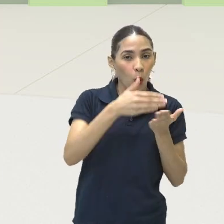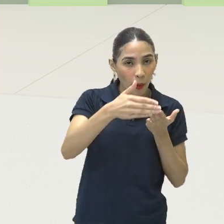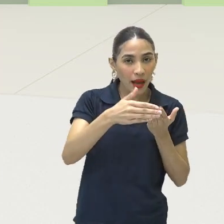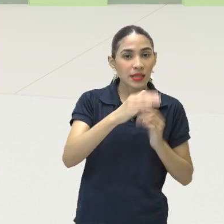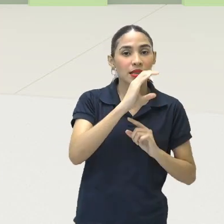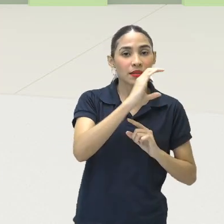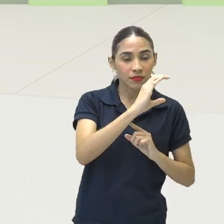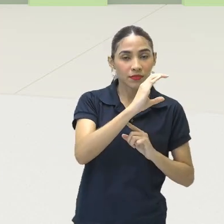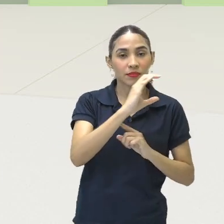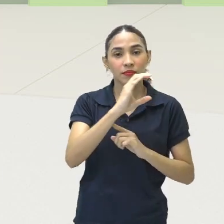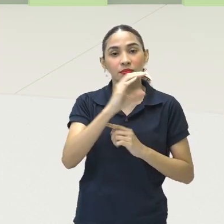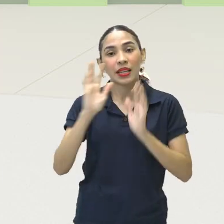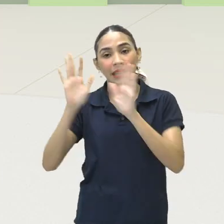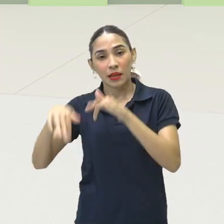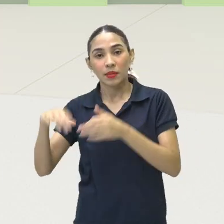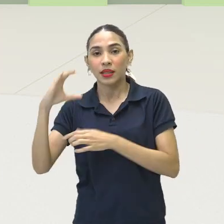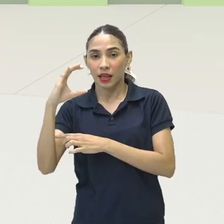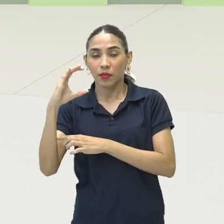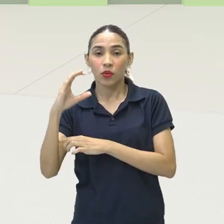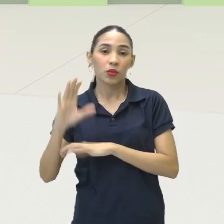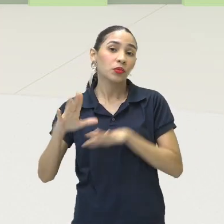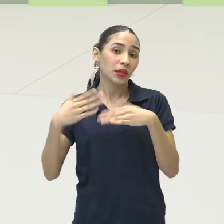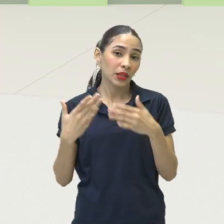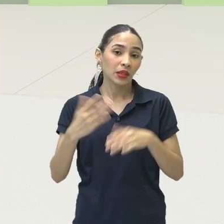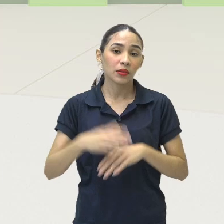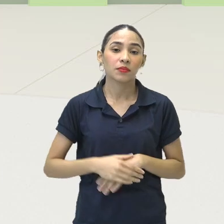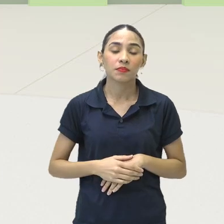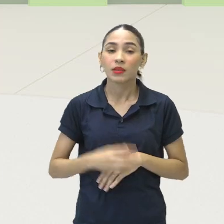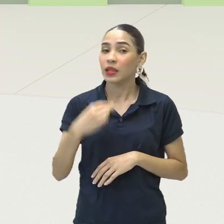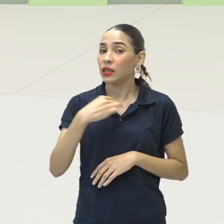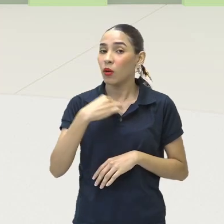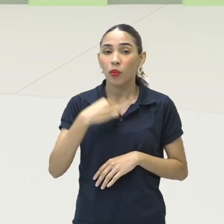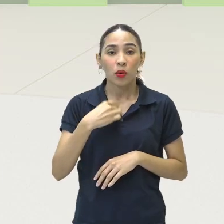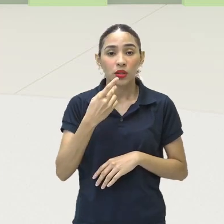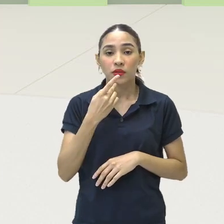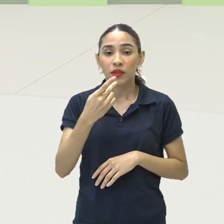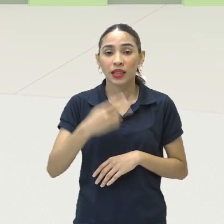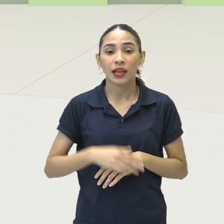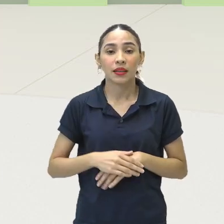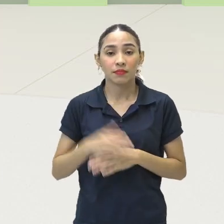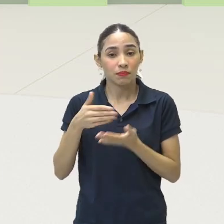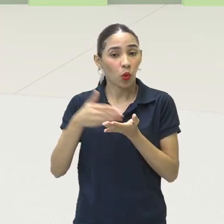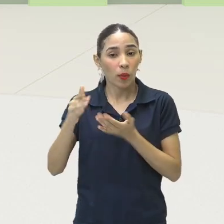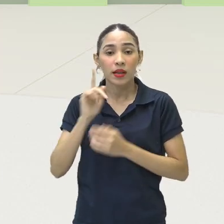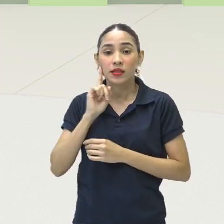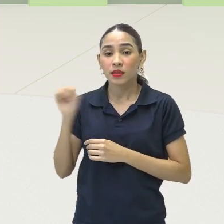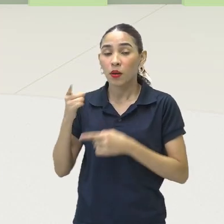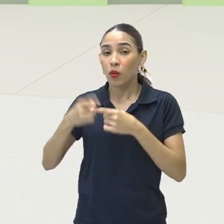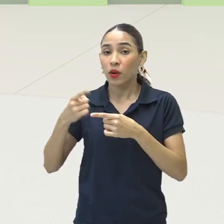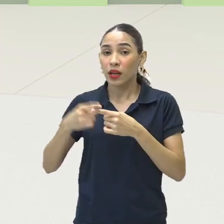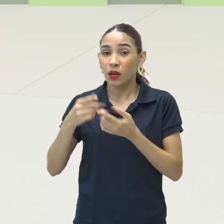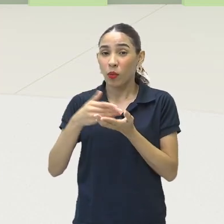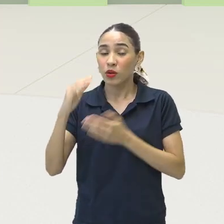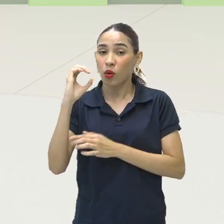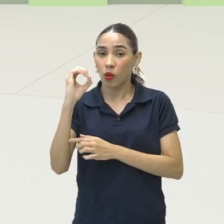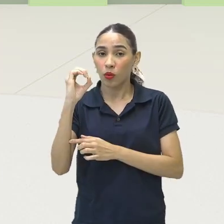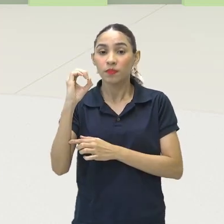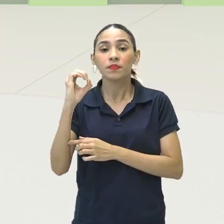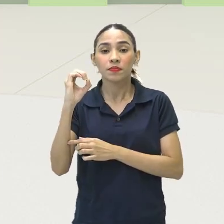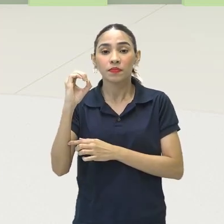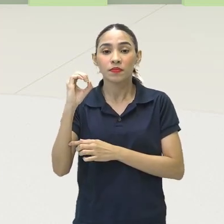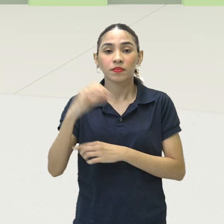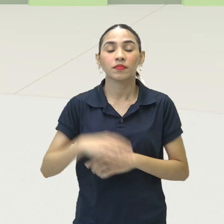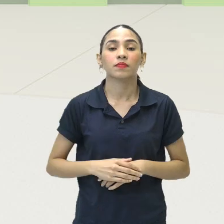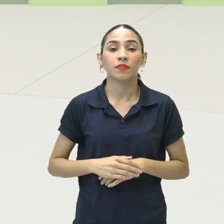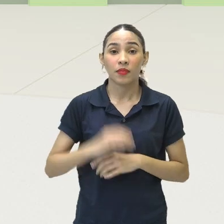carbono, termina em carbono. Então, nesse caso aqui, eu não posso dizer que a cadeia começa por aqui, porque começou o oxigênio. Então, vai começar aqui de